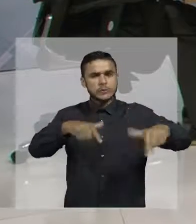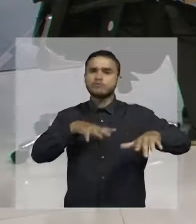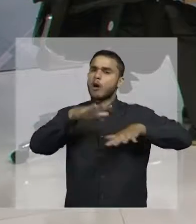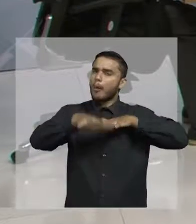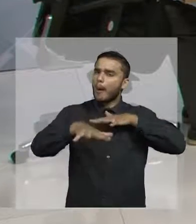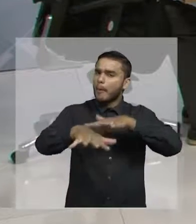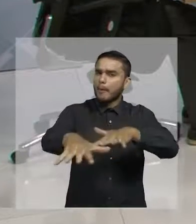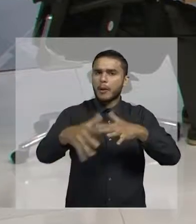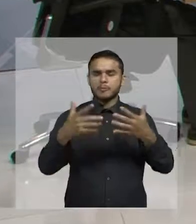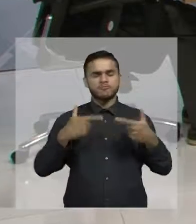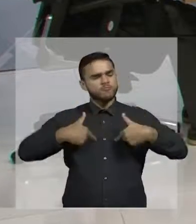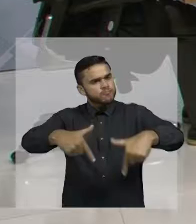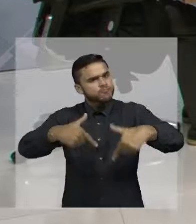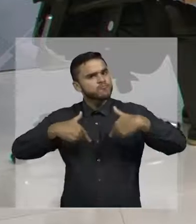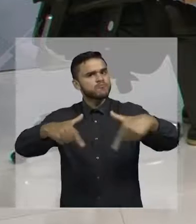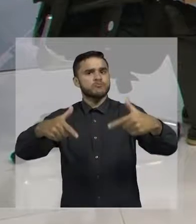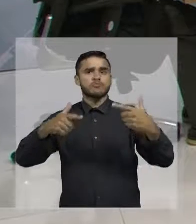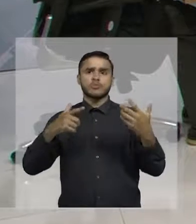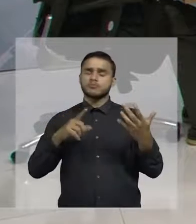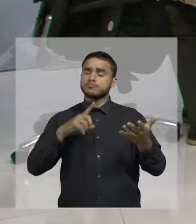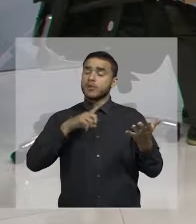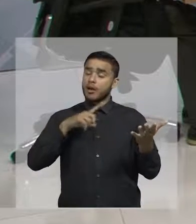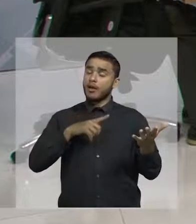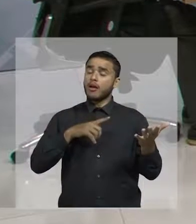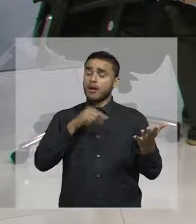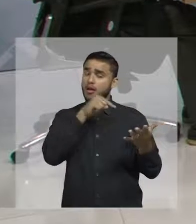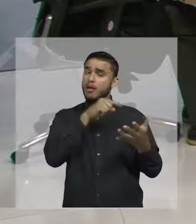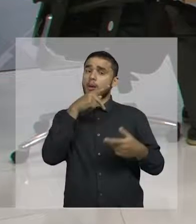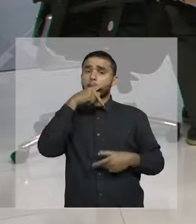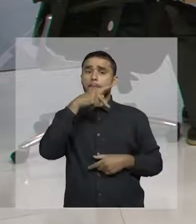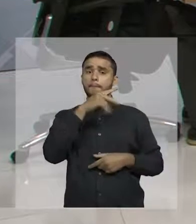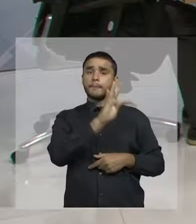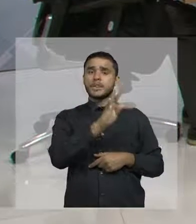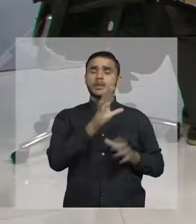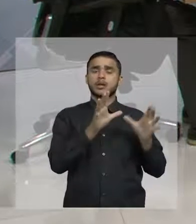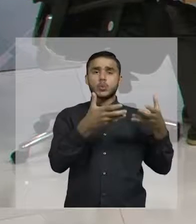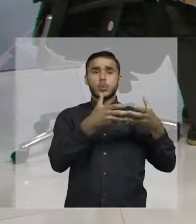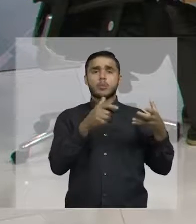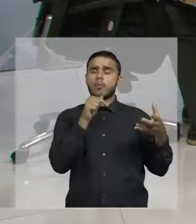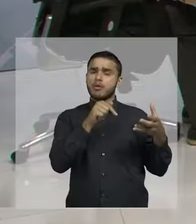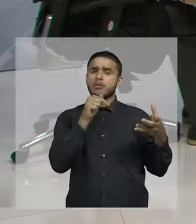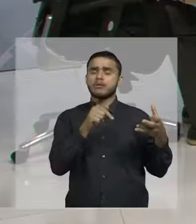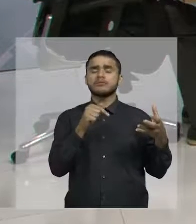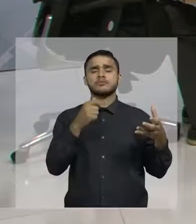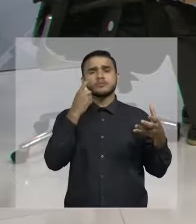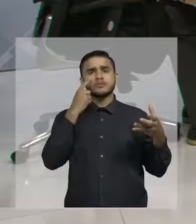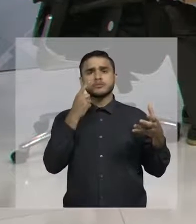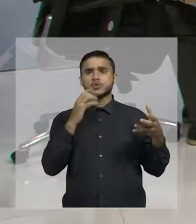sempre foi às ruas, que sempre foi aguerrida e que torna aquele partido